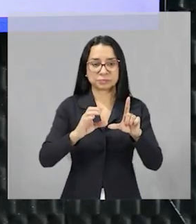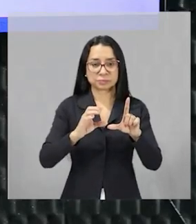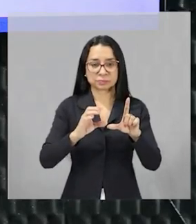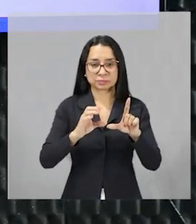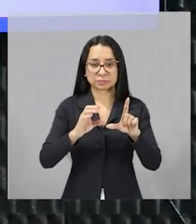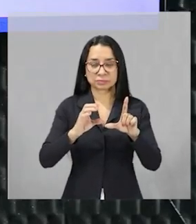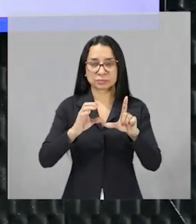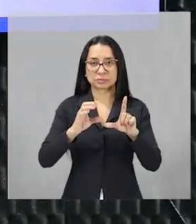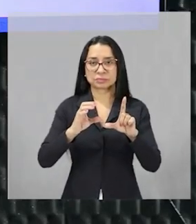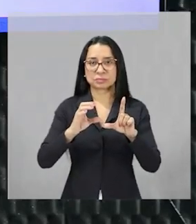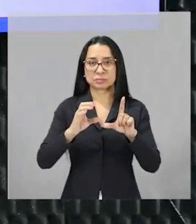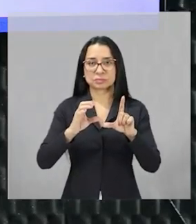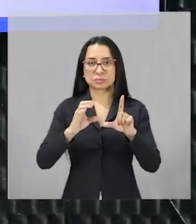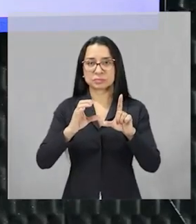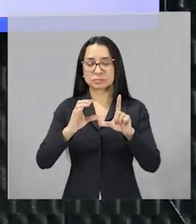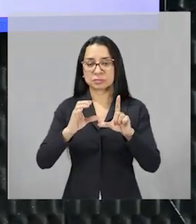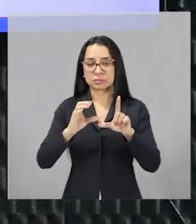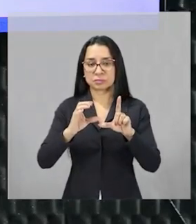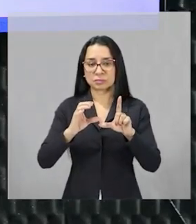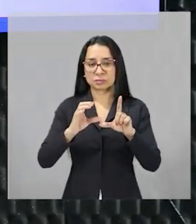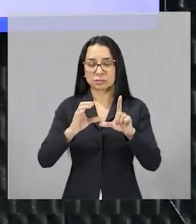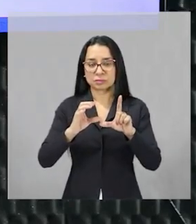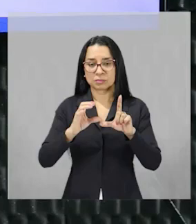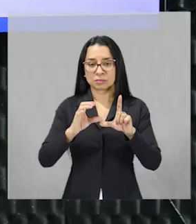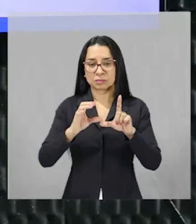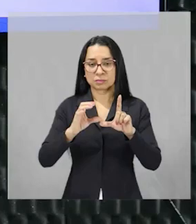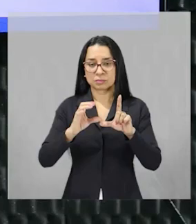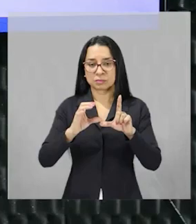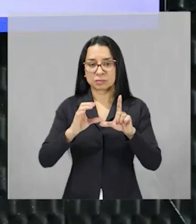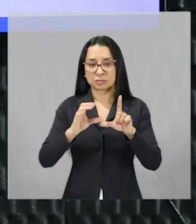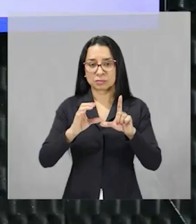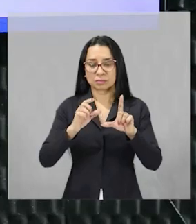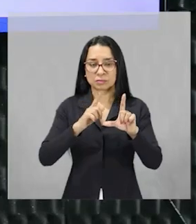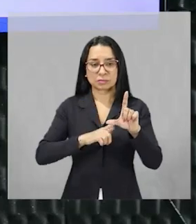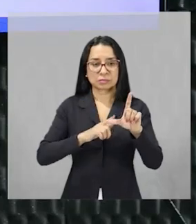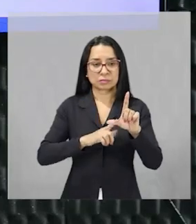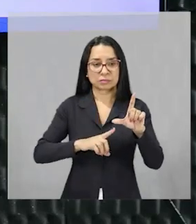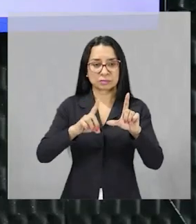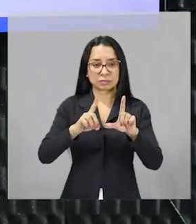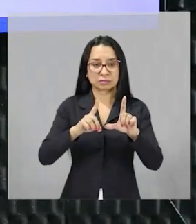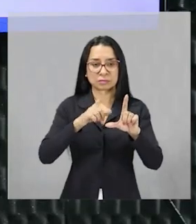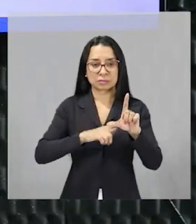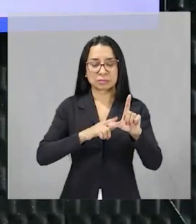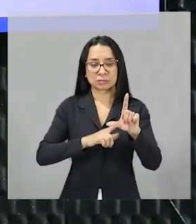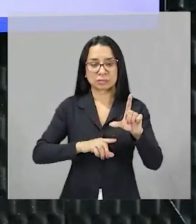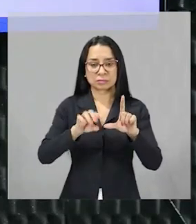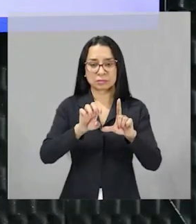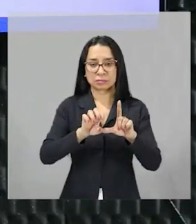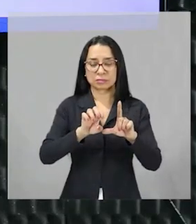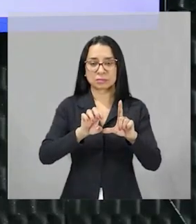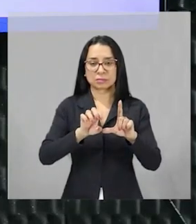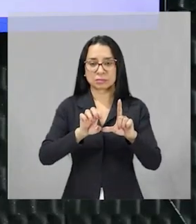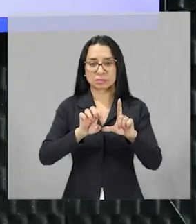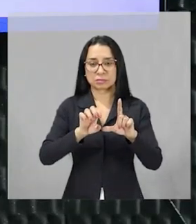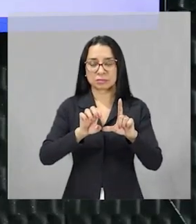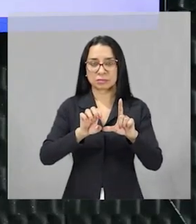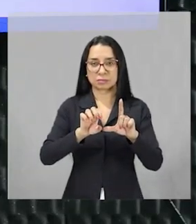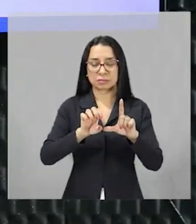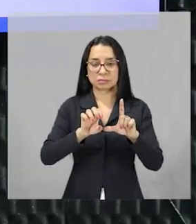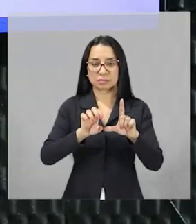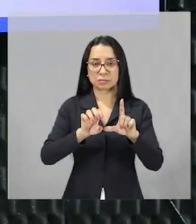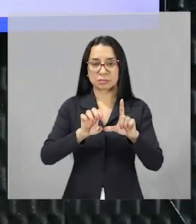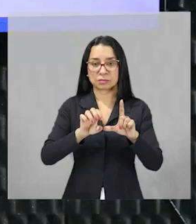a falsificação de títulos de propriedade? É a terceirização de mão de obra ou é a desagregação das organizações